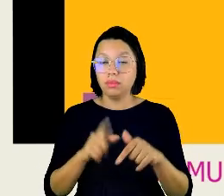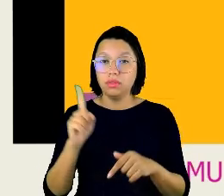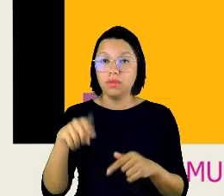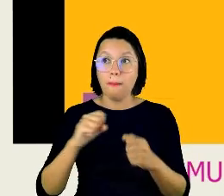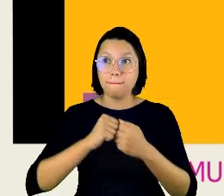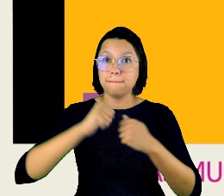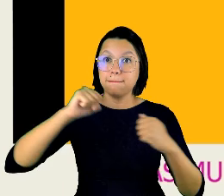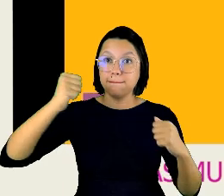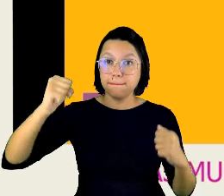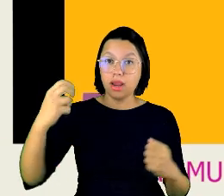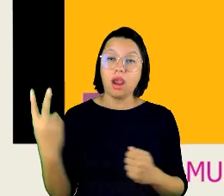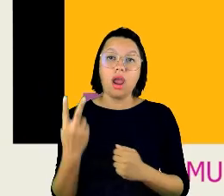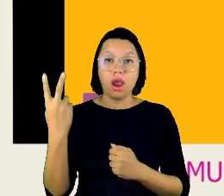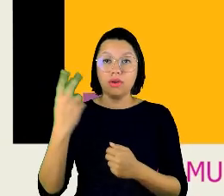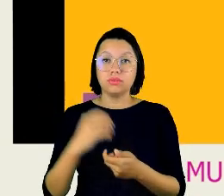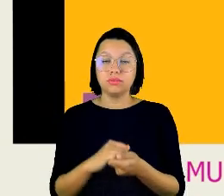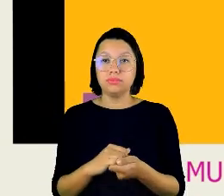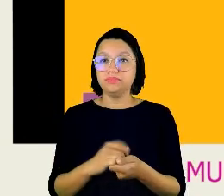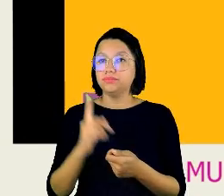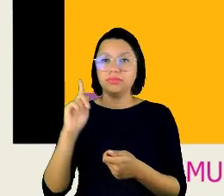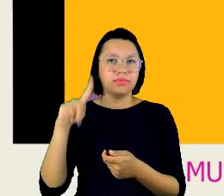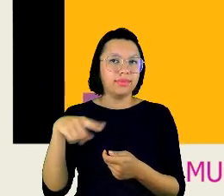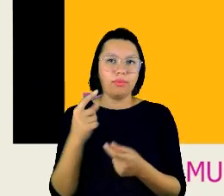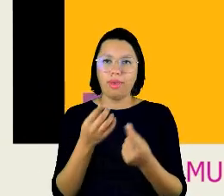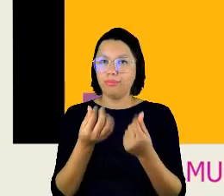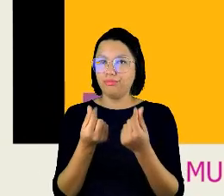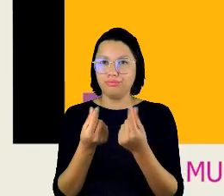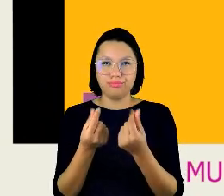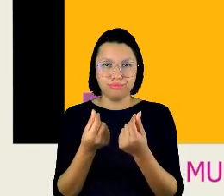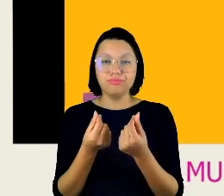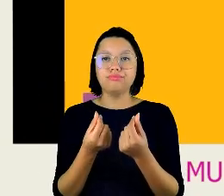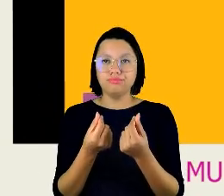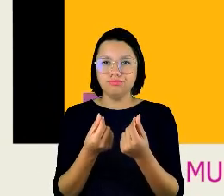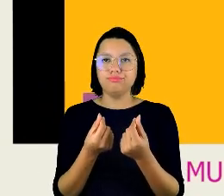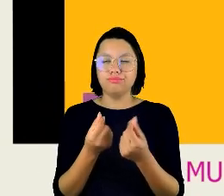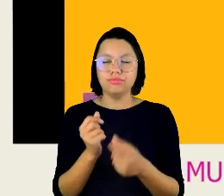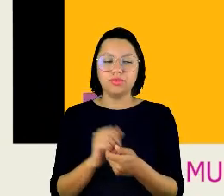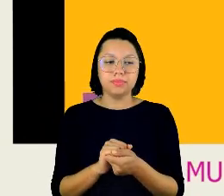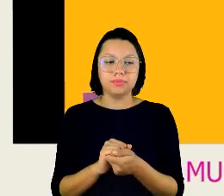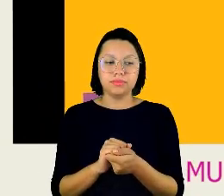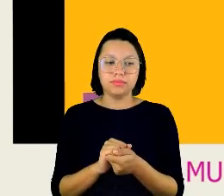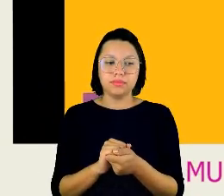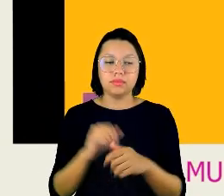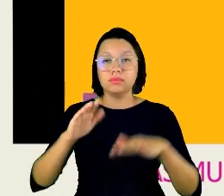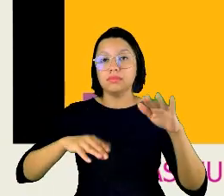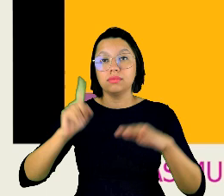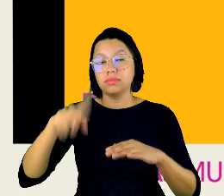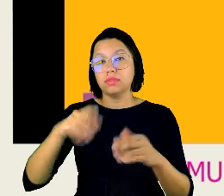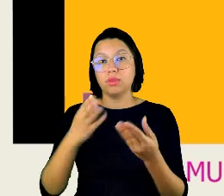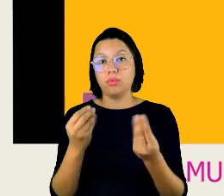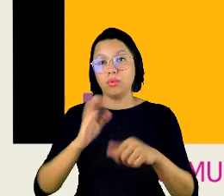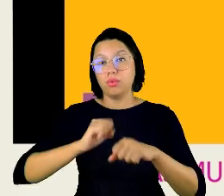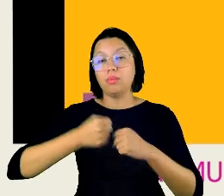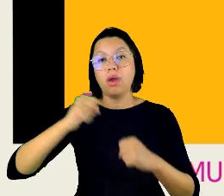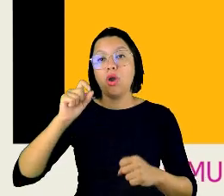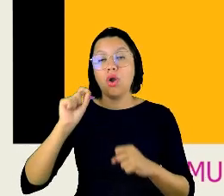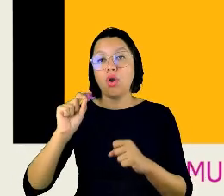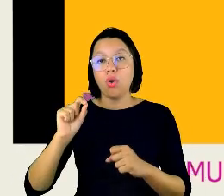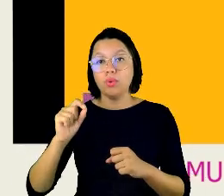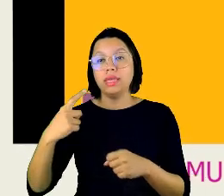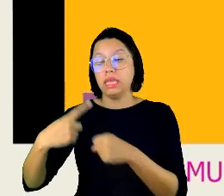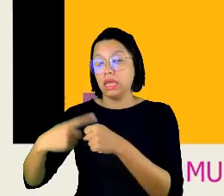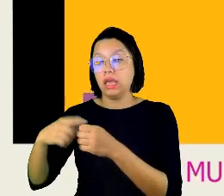é imensamente valoroso, não é monetizado e nem enfim, embora seja muito maior do que o Vale do